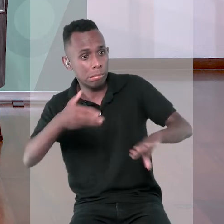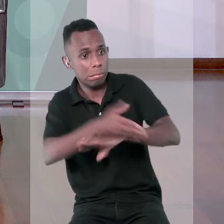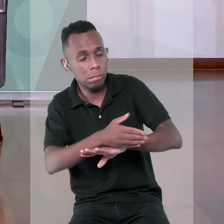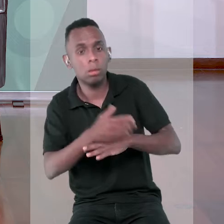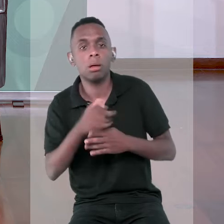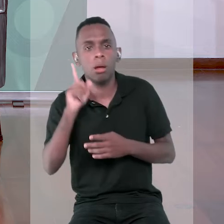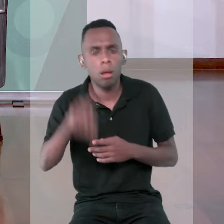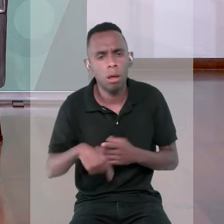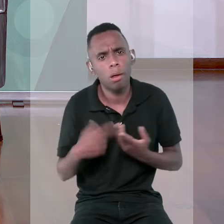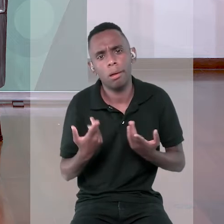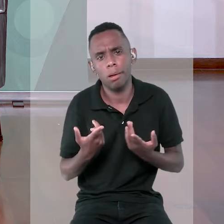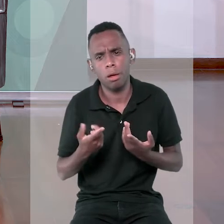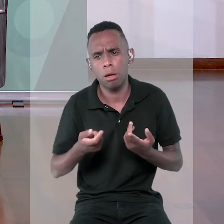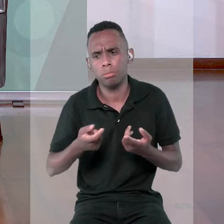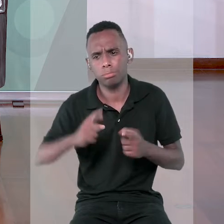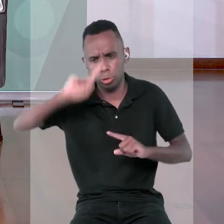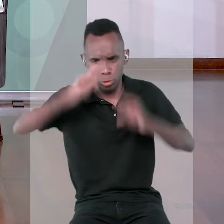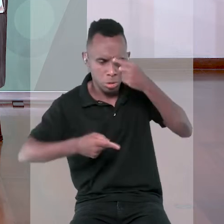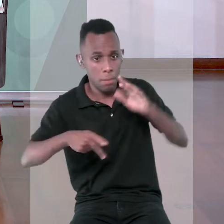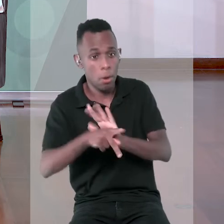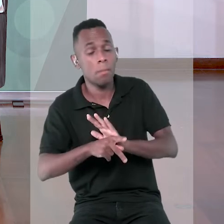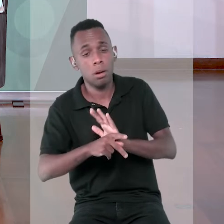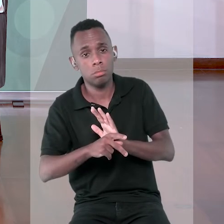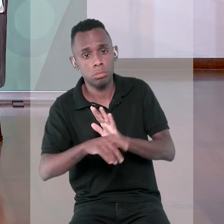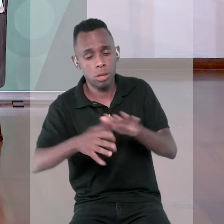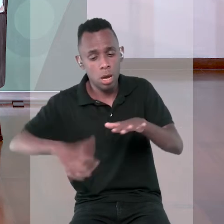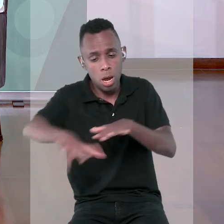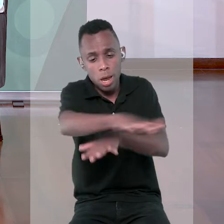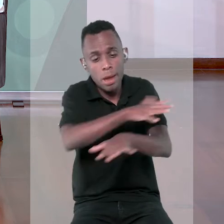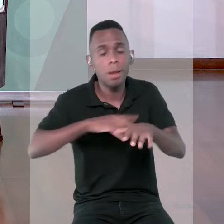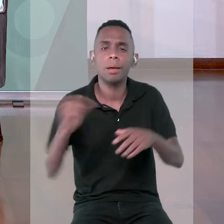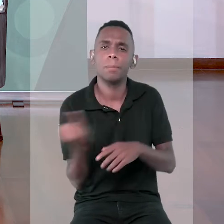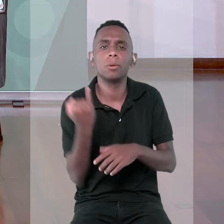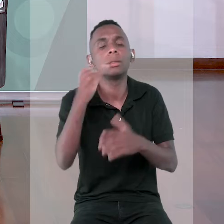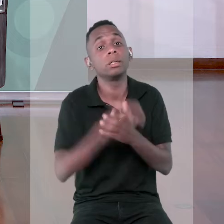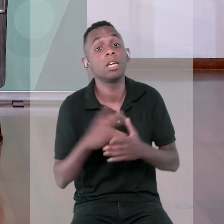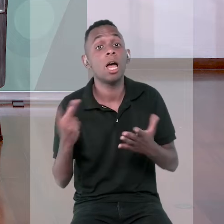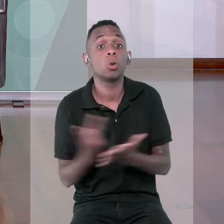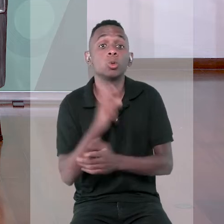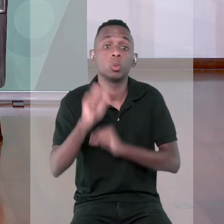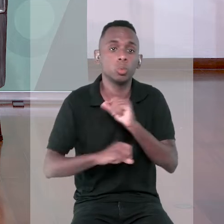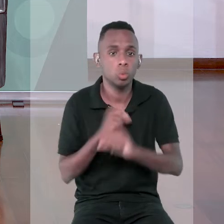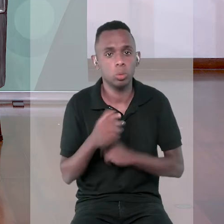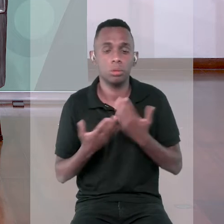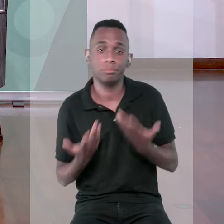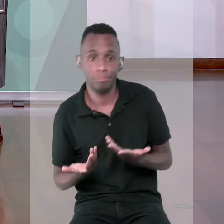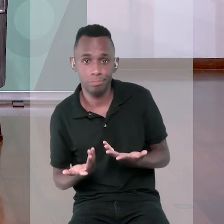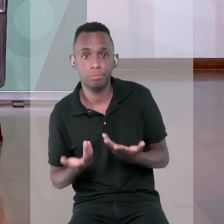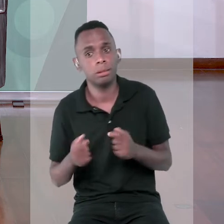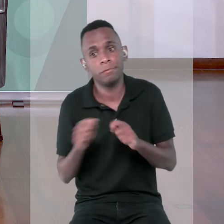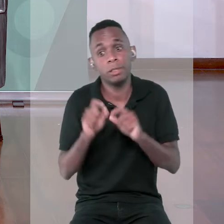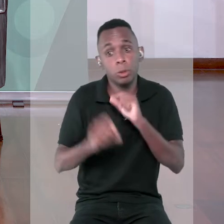Então, dominar a ilha era muito importante. Aí, elas não tinham muito o